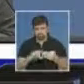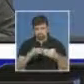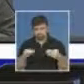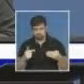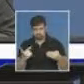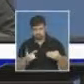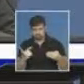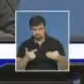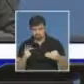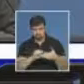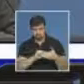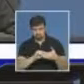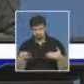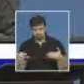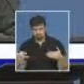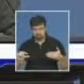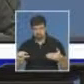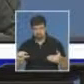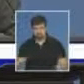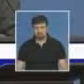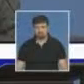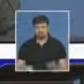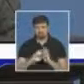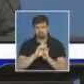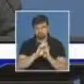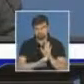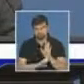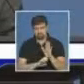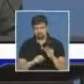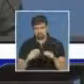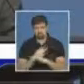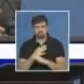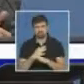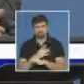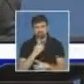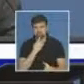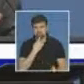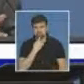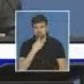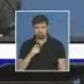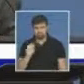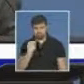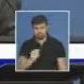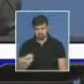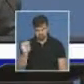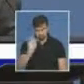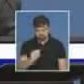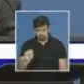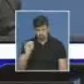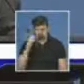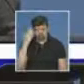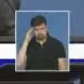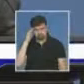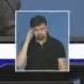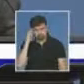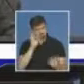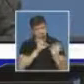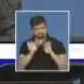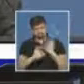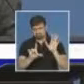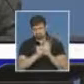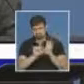artigo 2º parágrafo 2º do estatuto da cidade então a associação entende que o projeto de lei